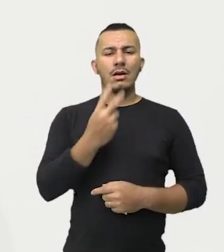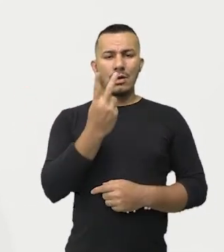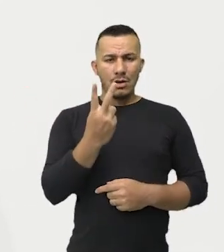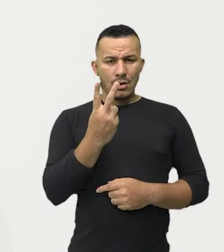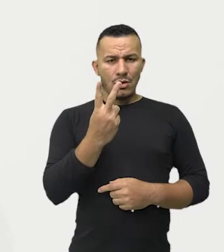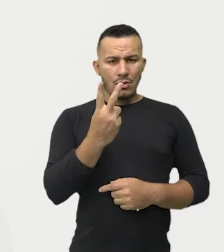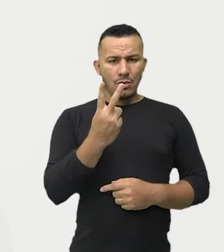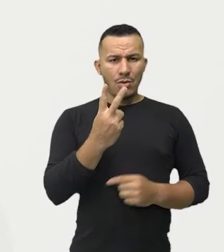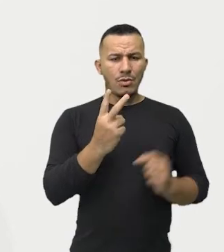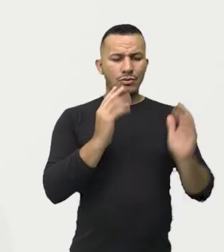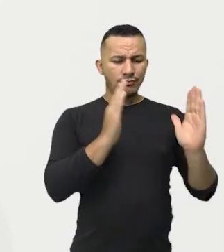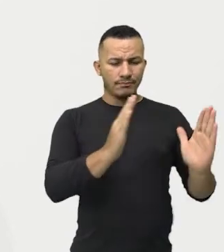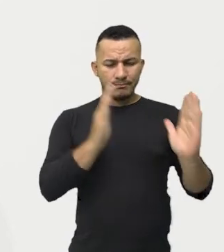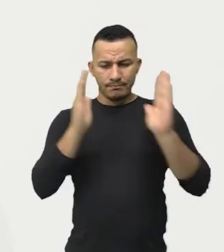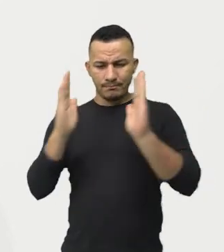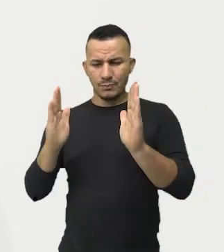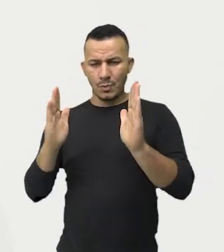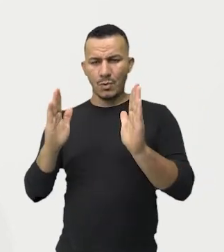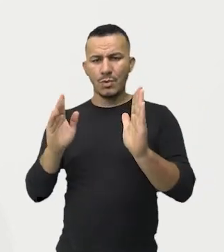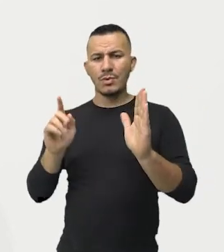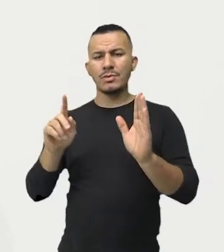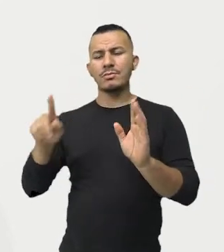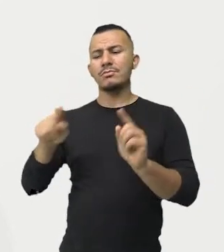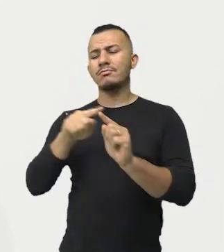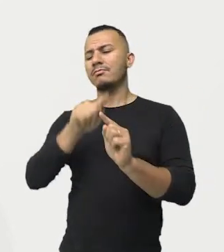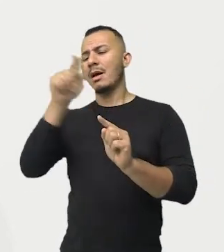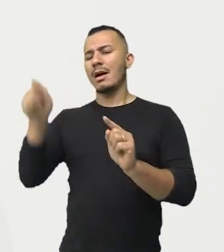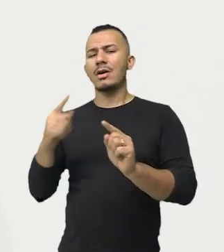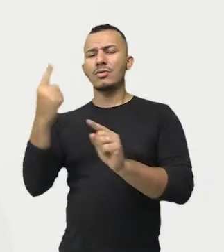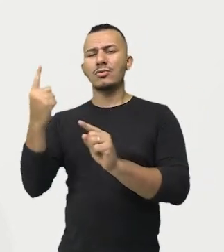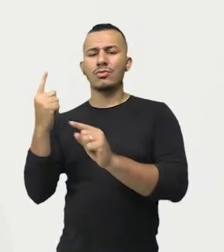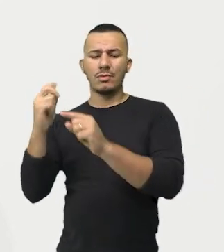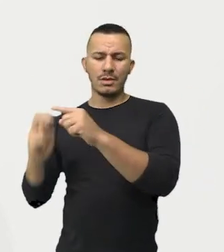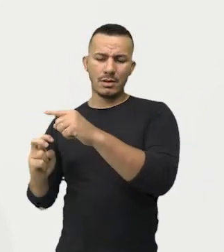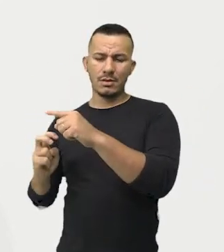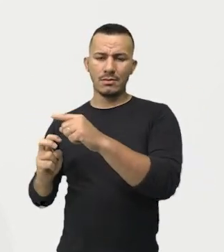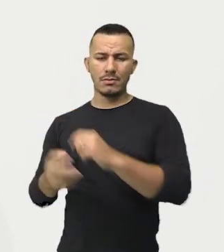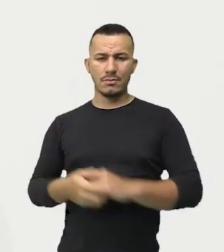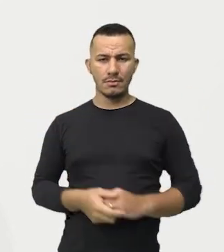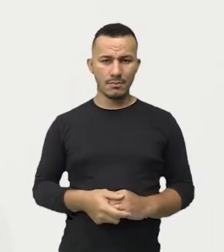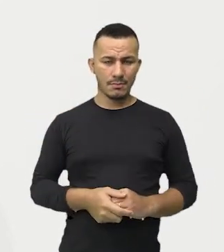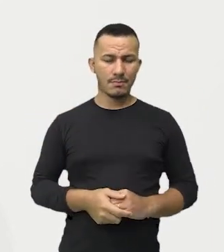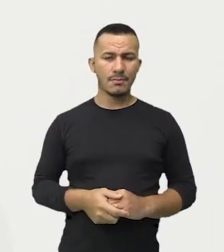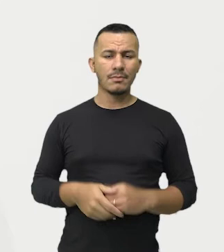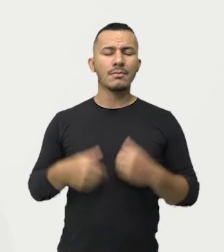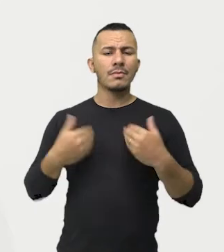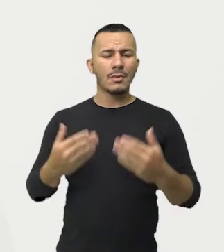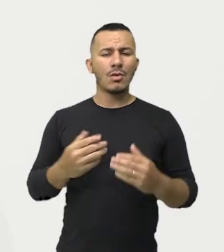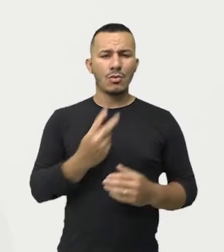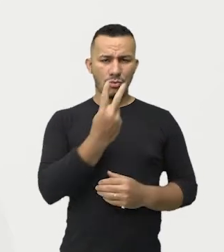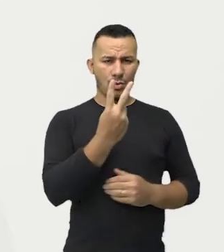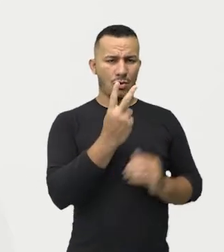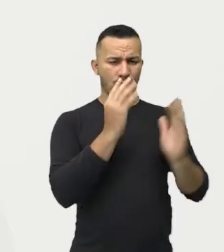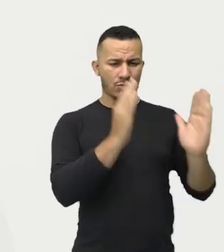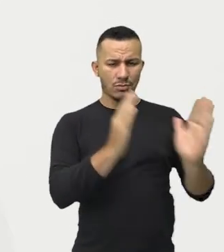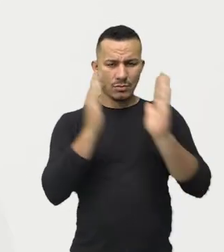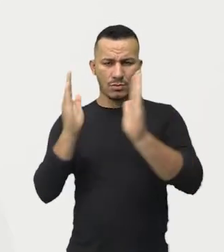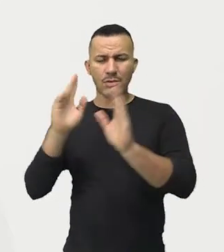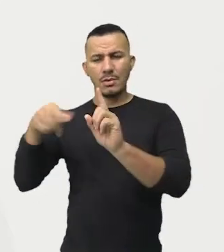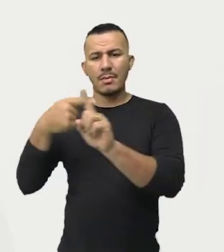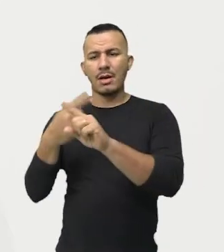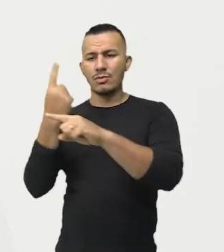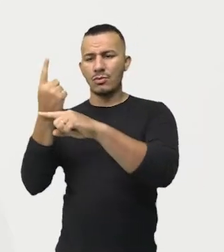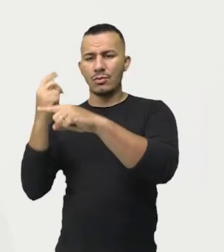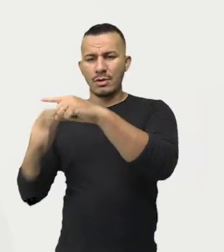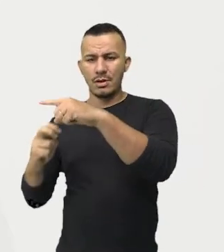2 inteiro e 1/5. Isso quer dizer esse número misto, 2 inteiro e 1/5. Se eu estou falando de um número que é 2 inteiro mais 1/5, então